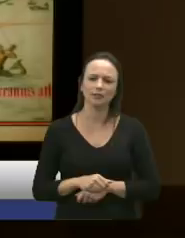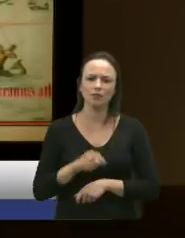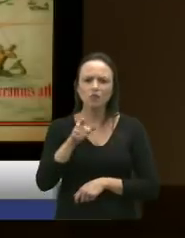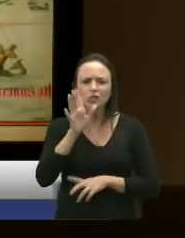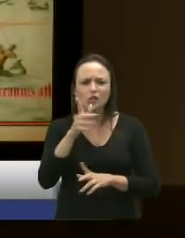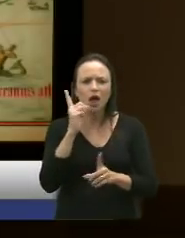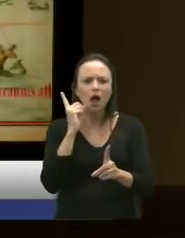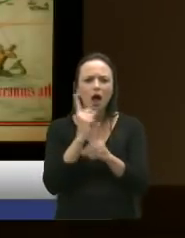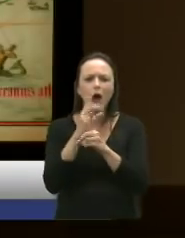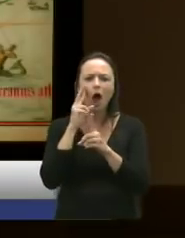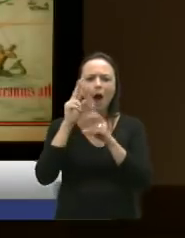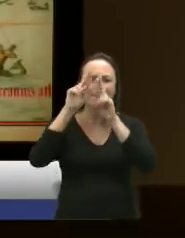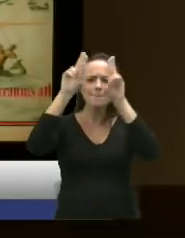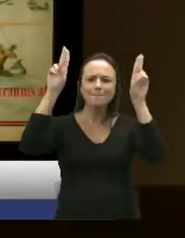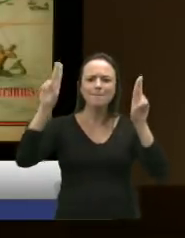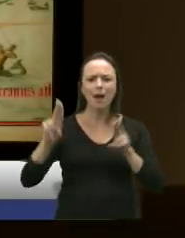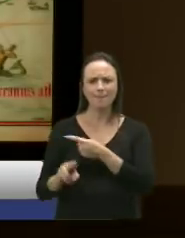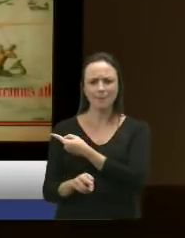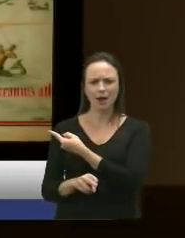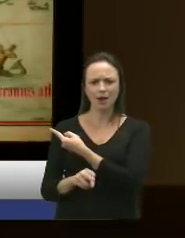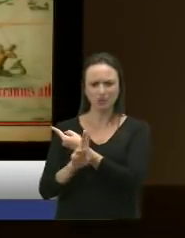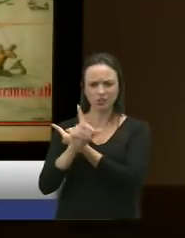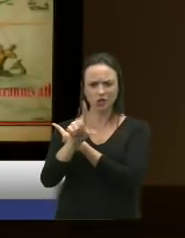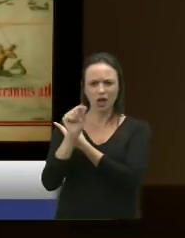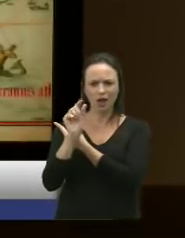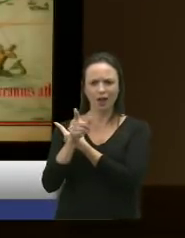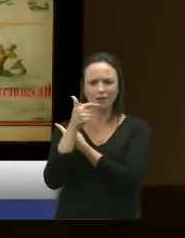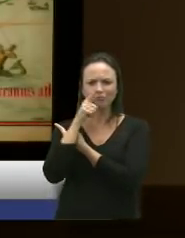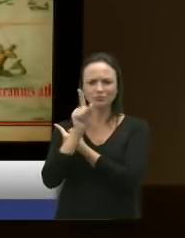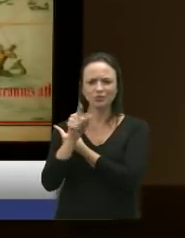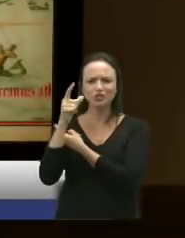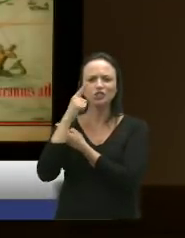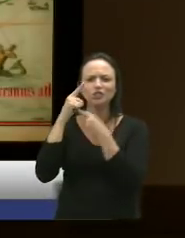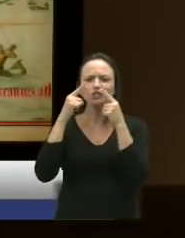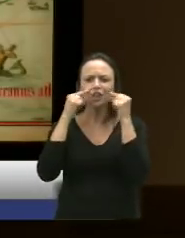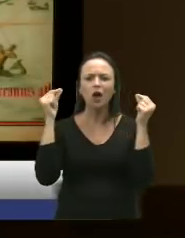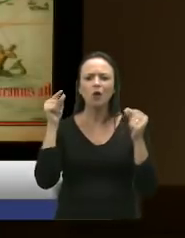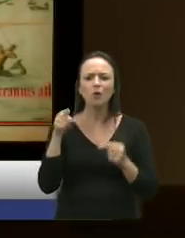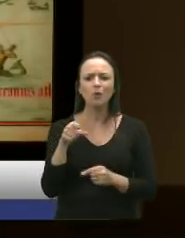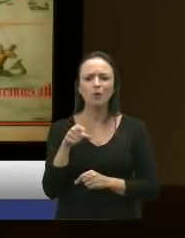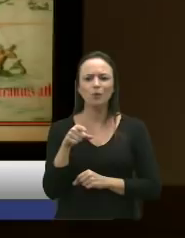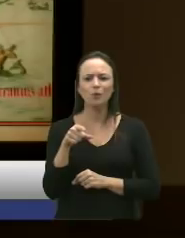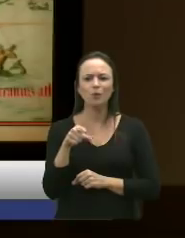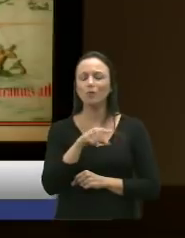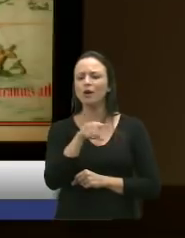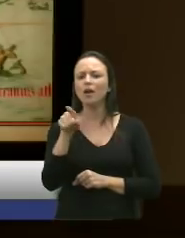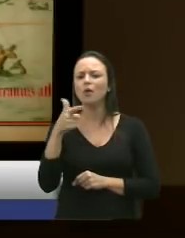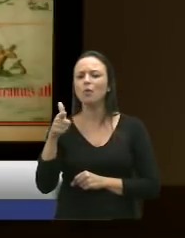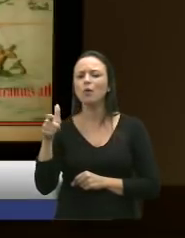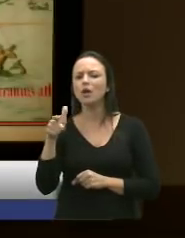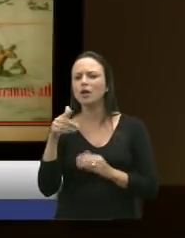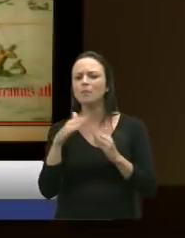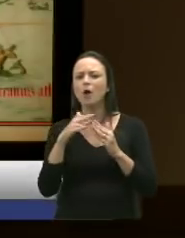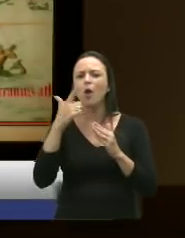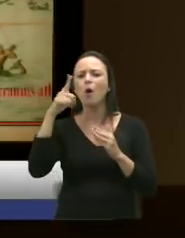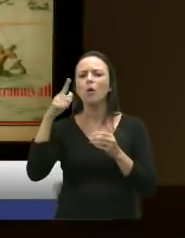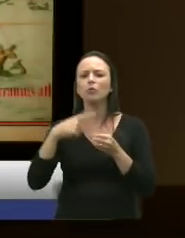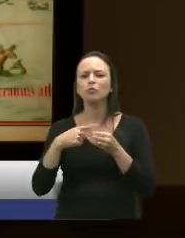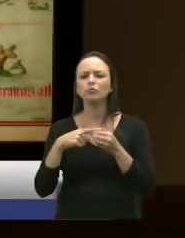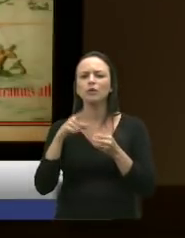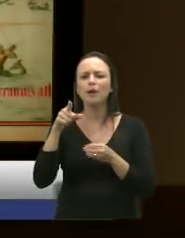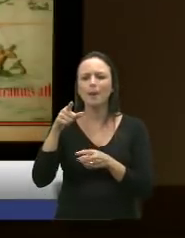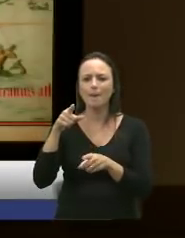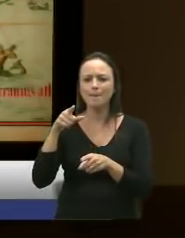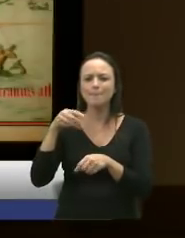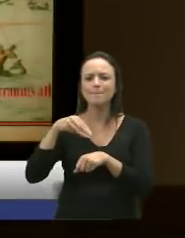aí? Conseguiram achar Jaú aí, gente? Quem não é de Jaú aqui? Quem não é de Jaú? Pedro de Mineiros. Quem